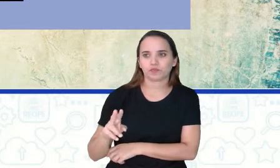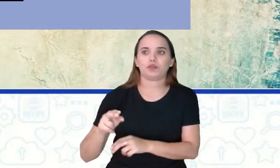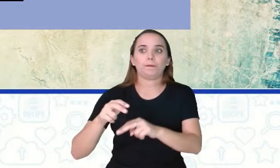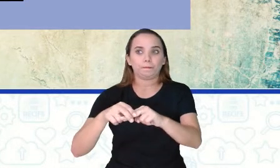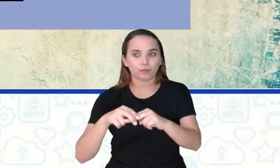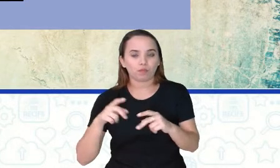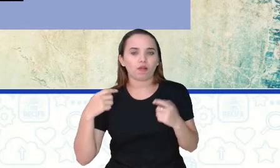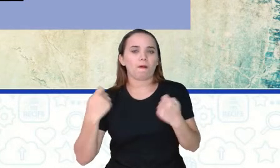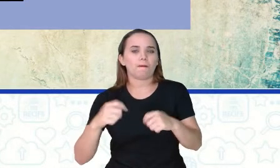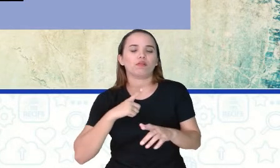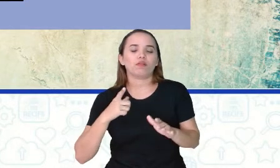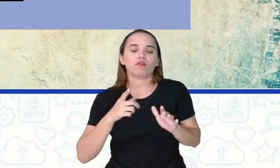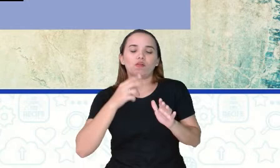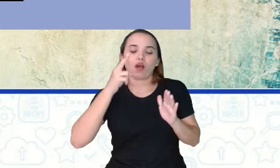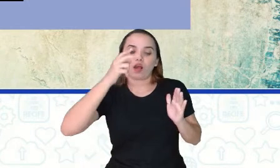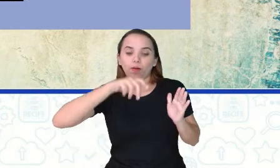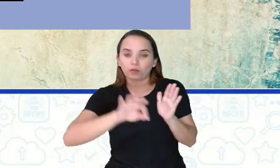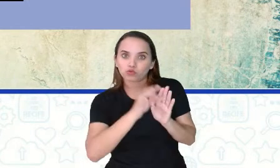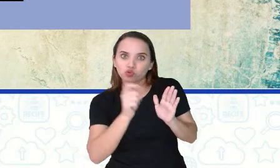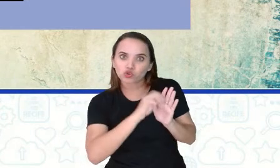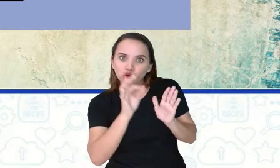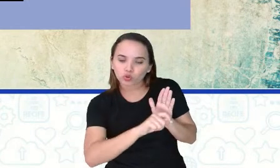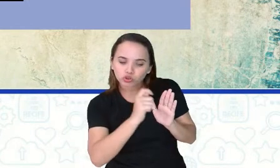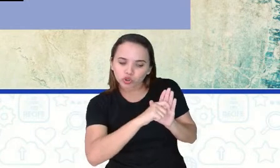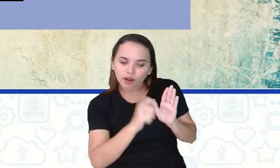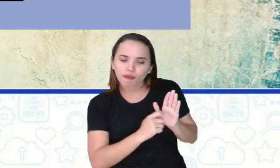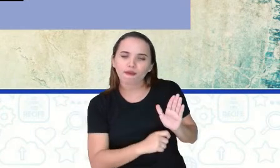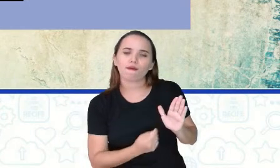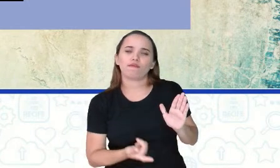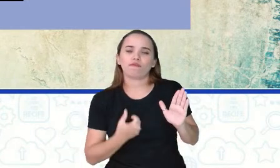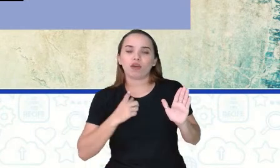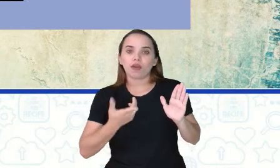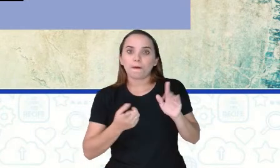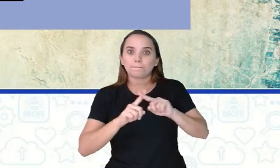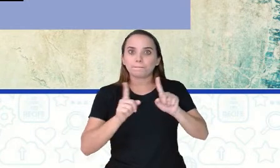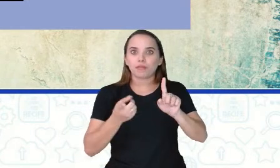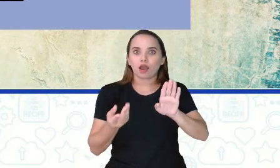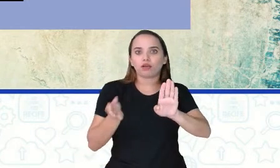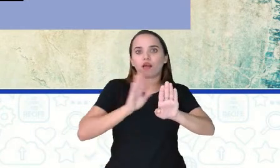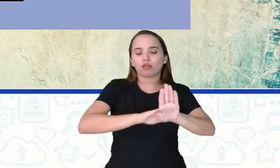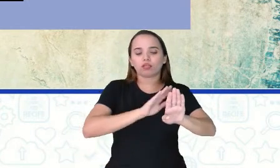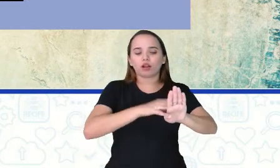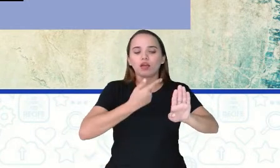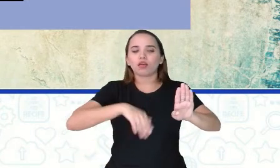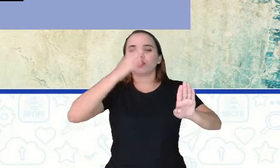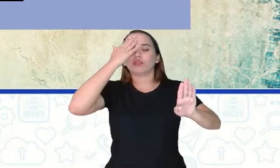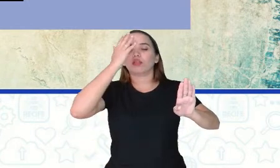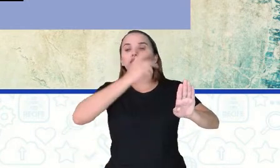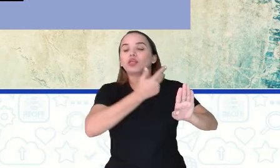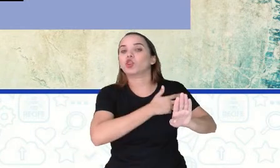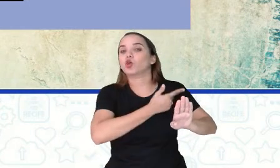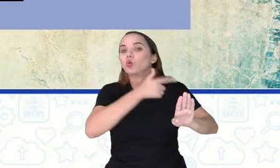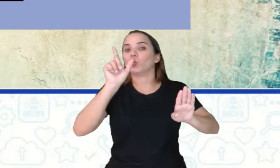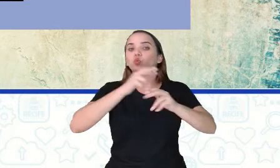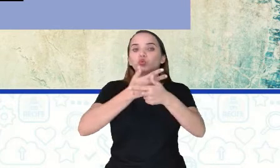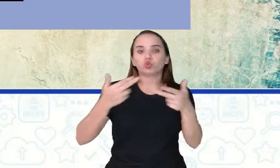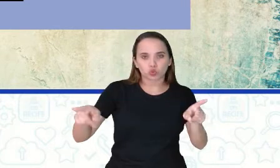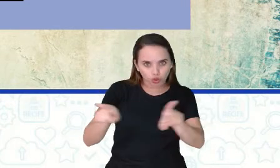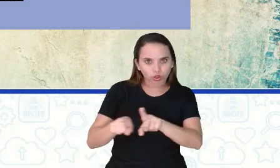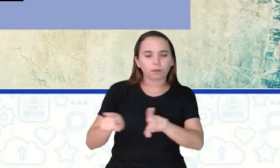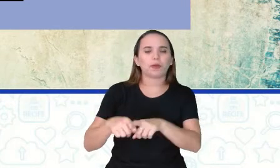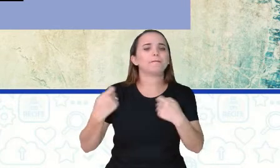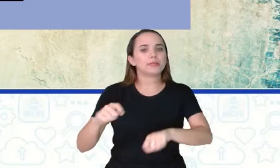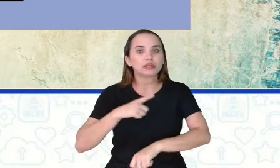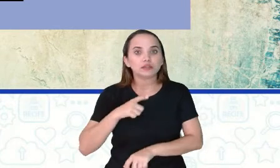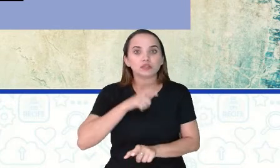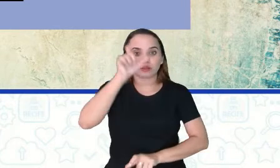foi escrito. O mini-conto é um conto de extensão mínima e, portanto, mesmo microscópico, deve conter ação,